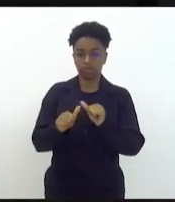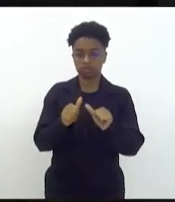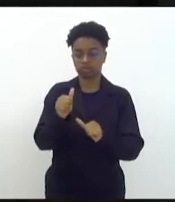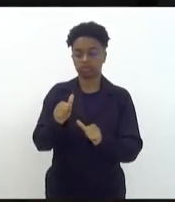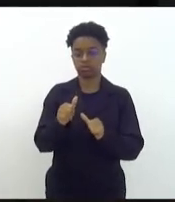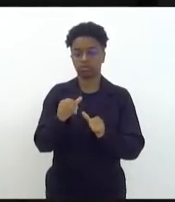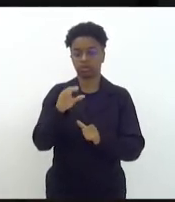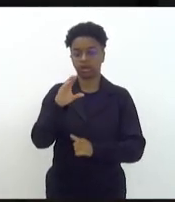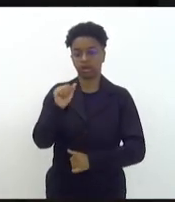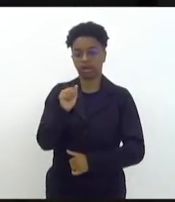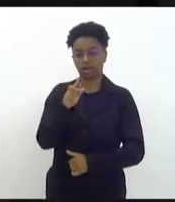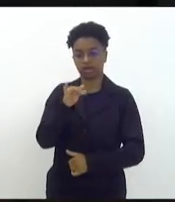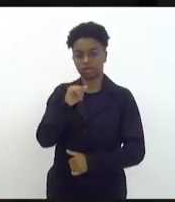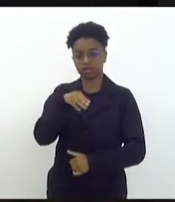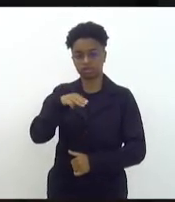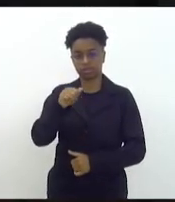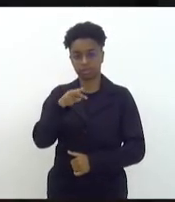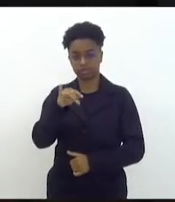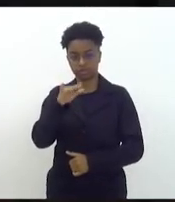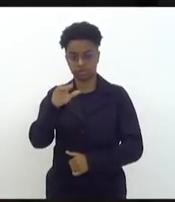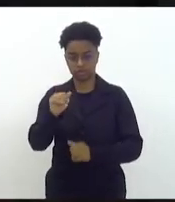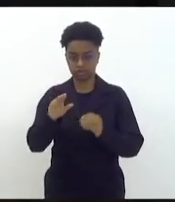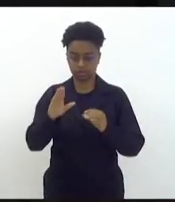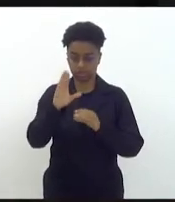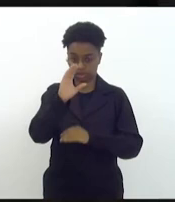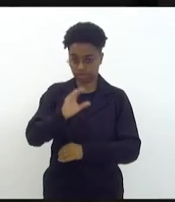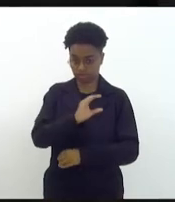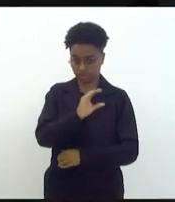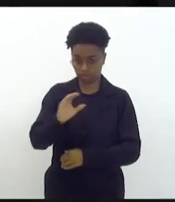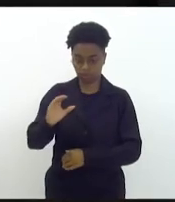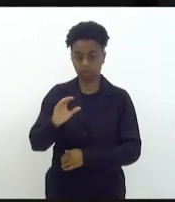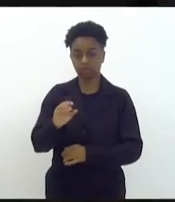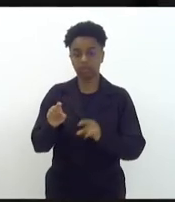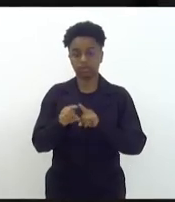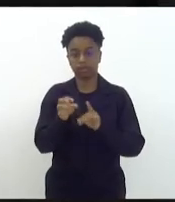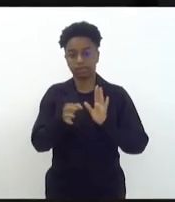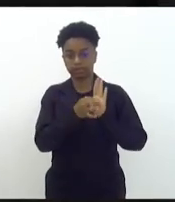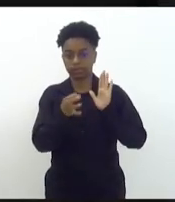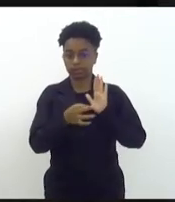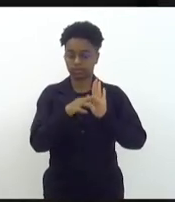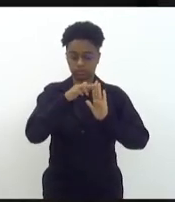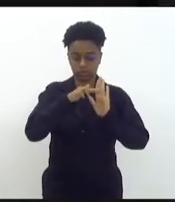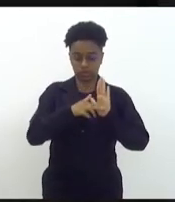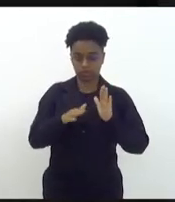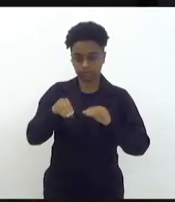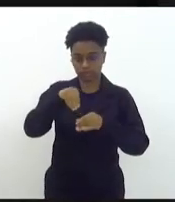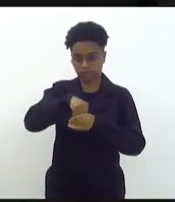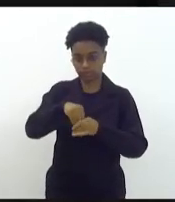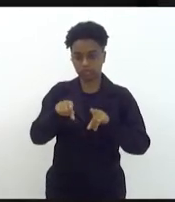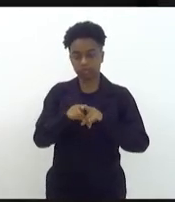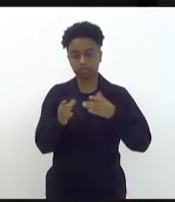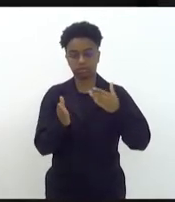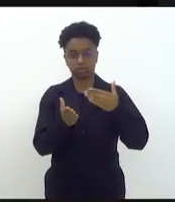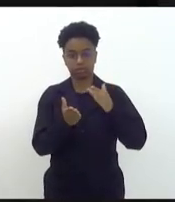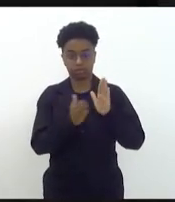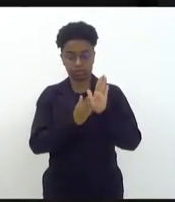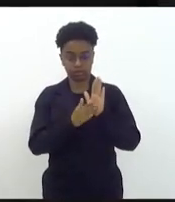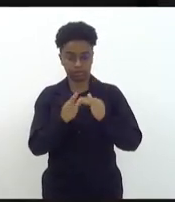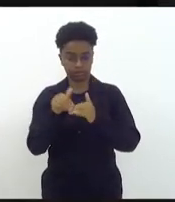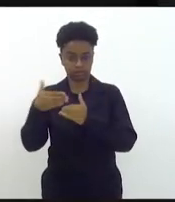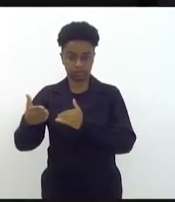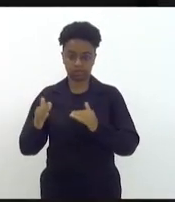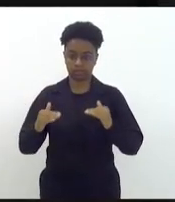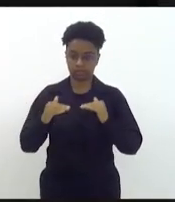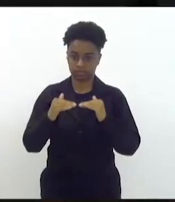RCC do Estado do Rio de Janeiro parecida comissão de normas internas e proposições externas favorável relator